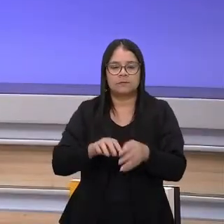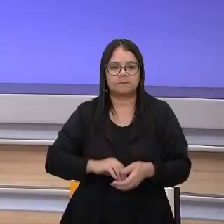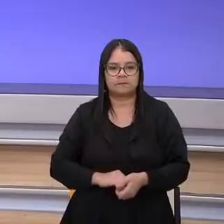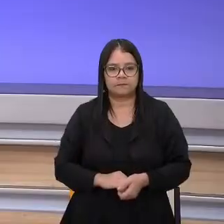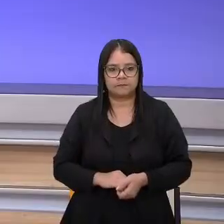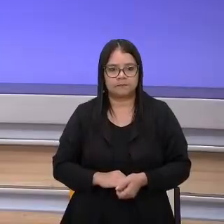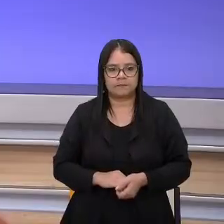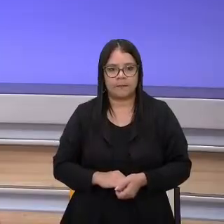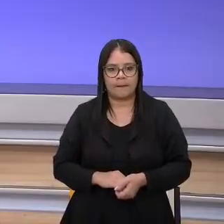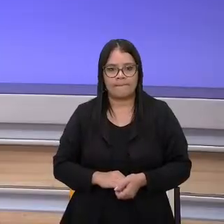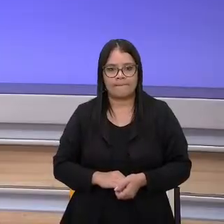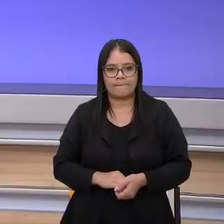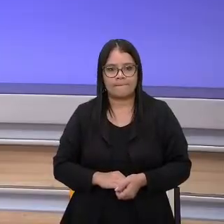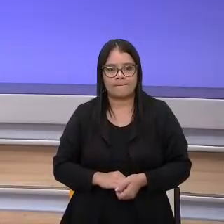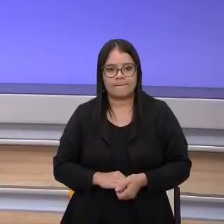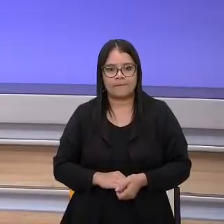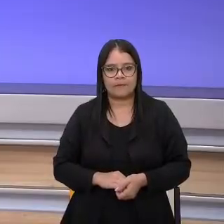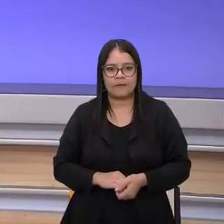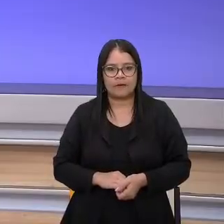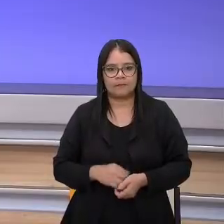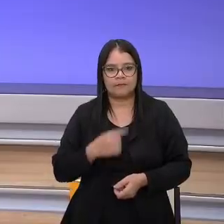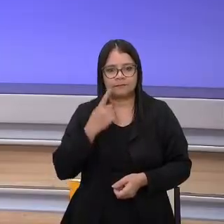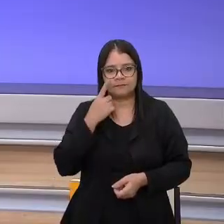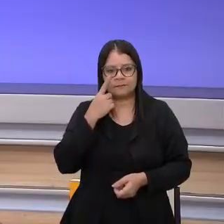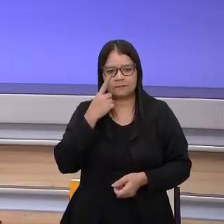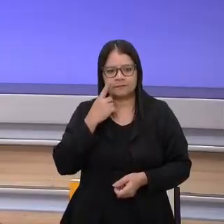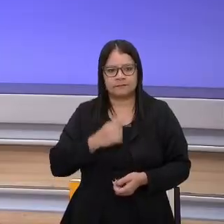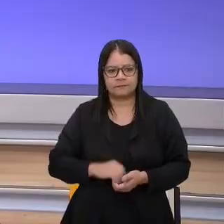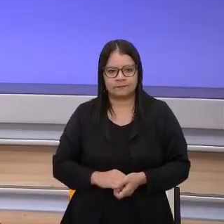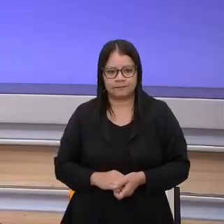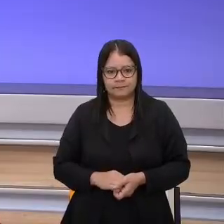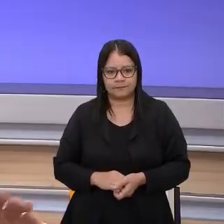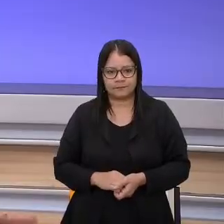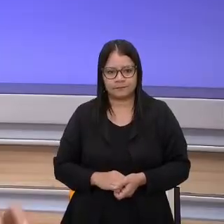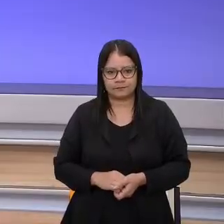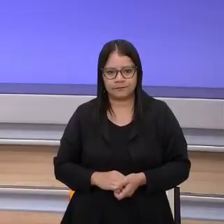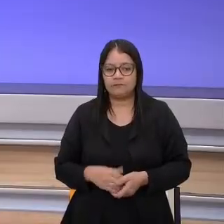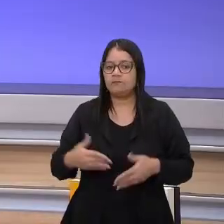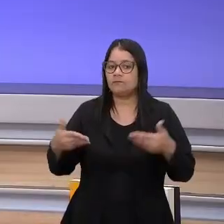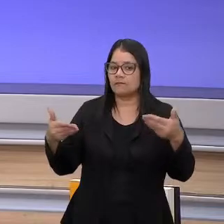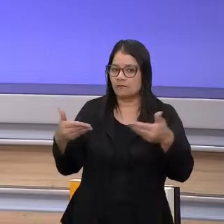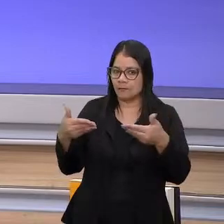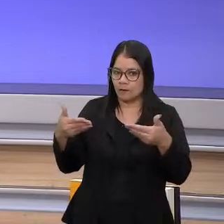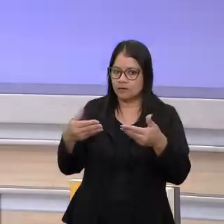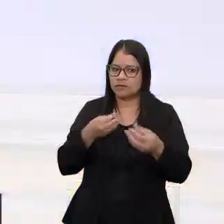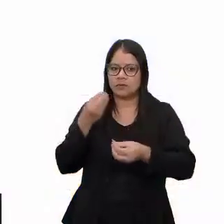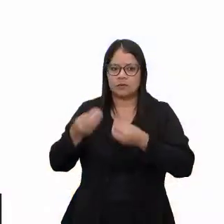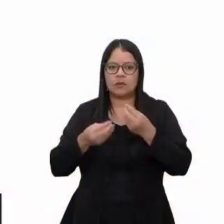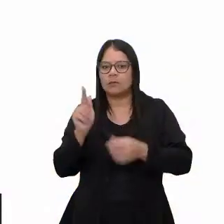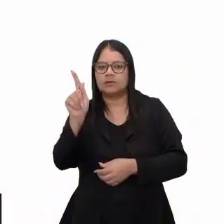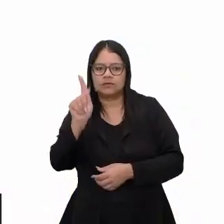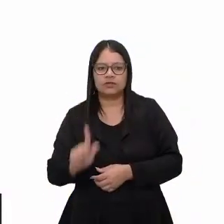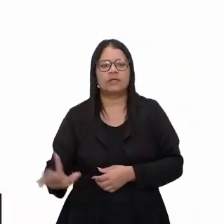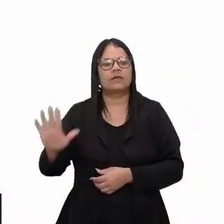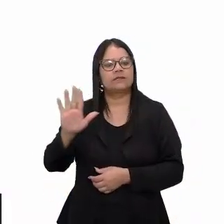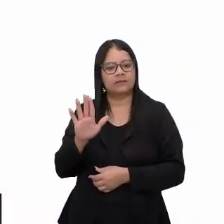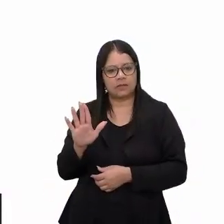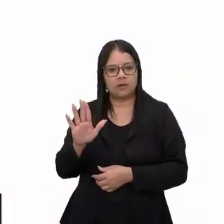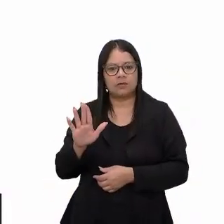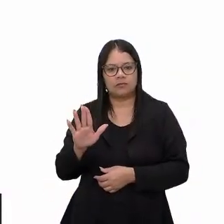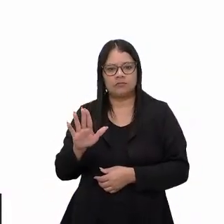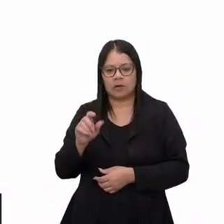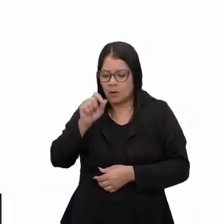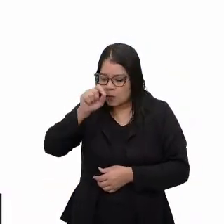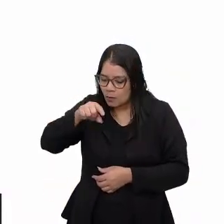também. Pode passar. E bora lá. Hoje, né, como é gerenciado o resíduo da escola